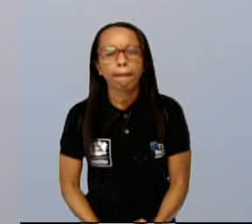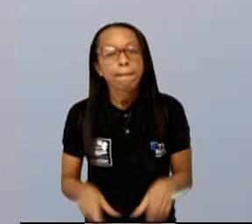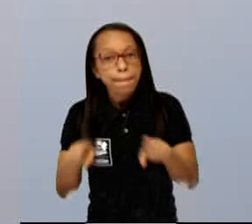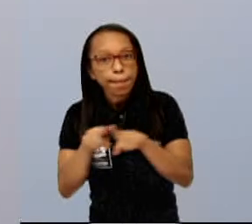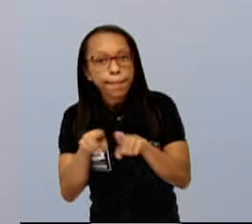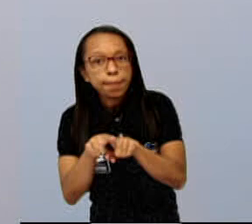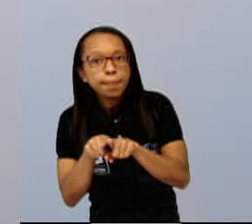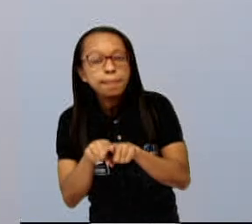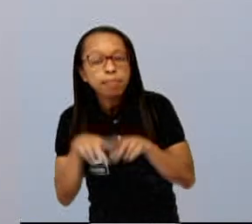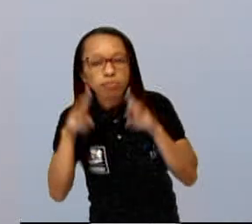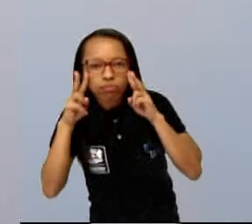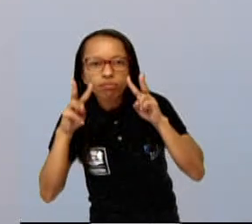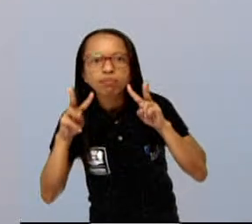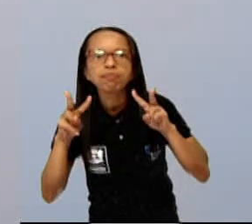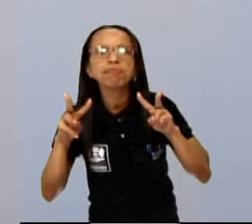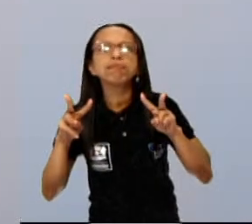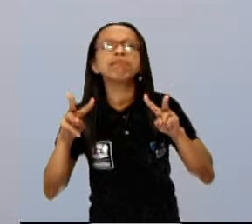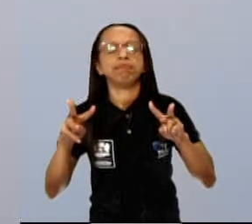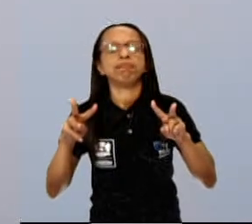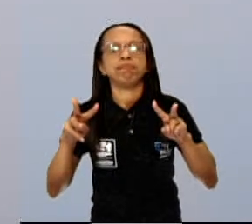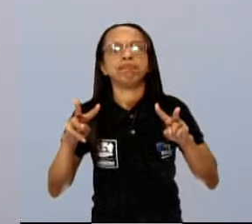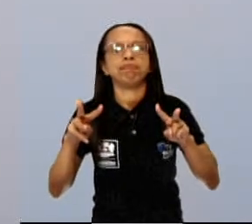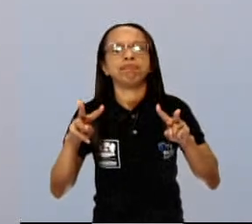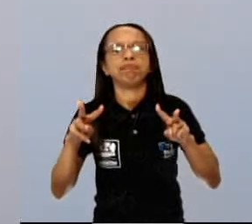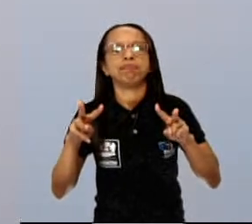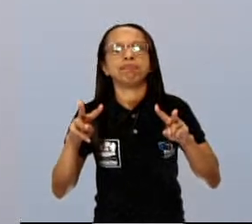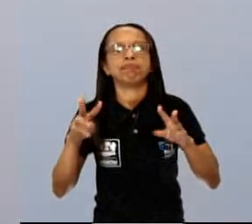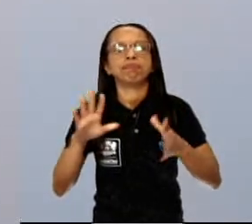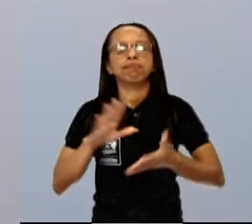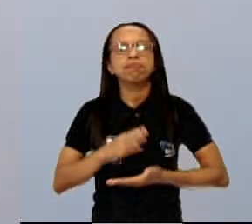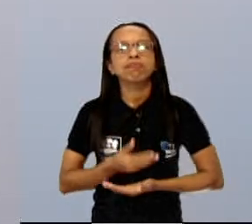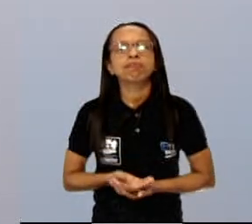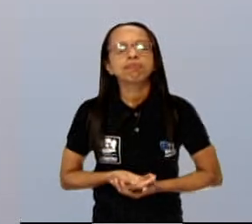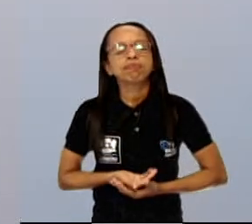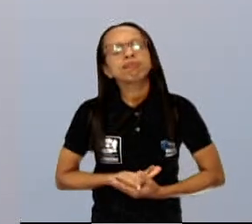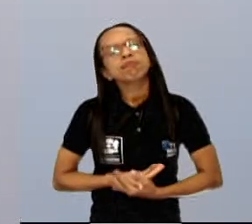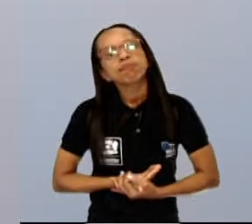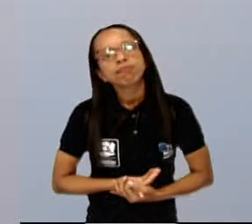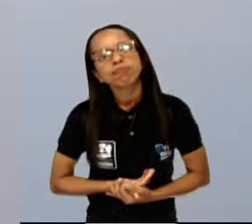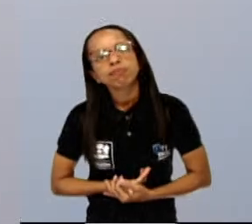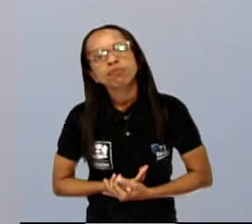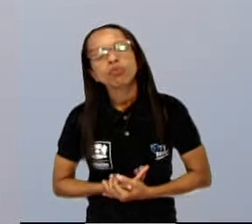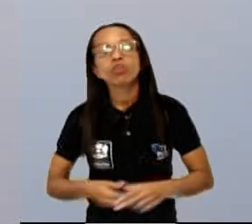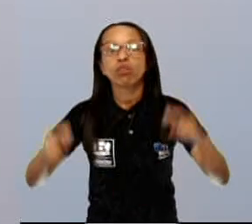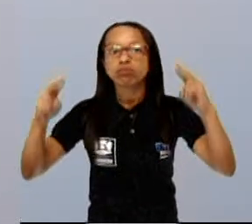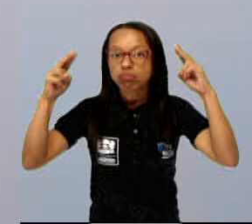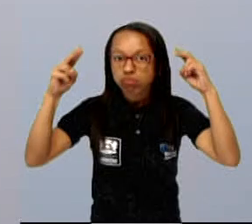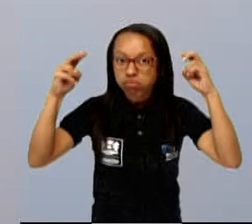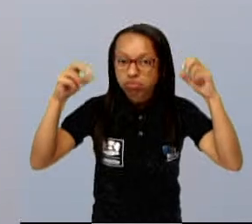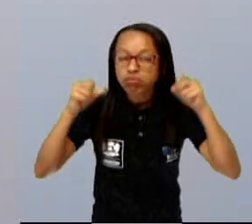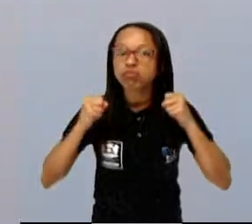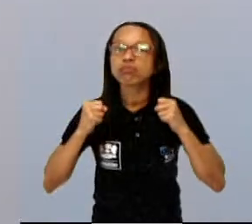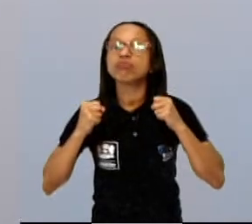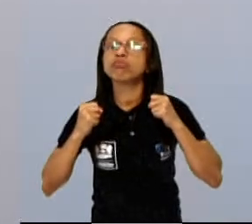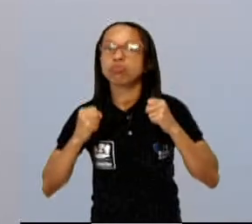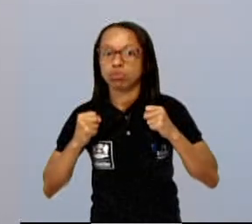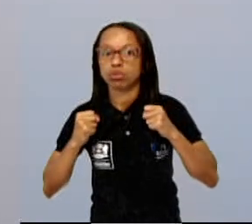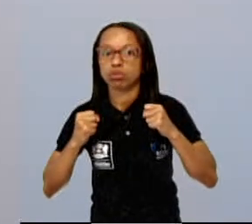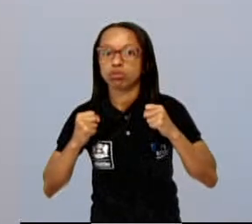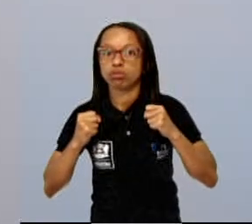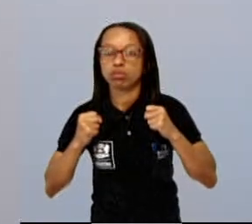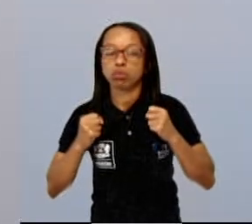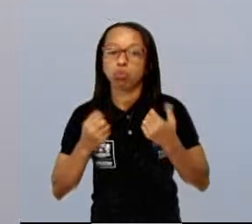Também vimos que, entre os minicontos, que o tema pode ir desde